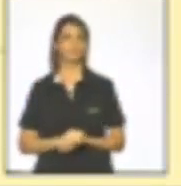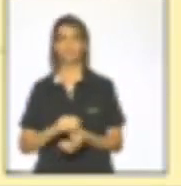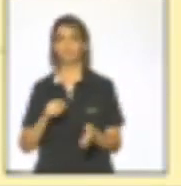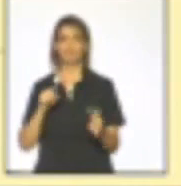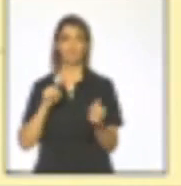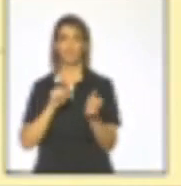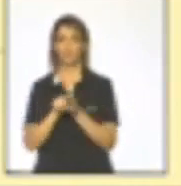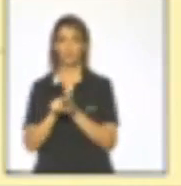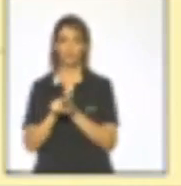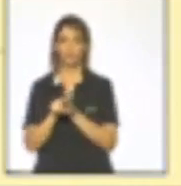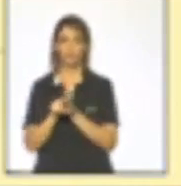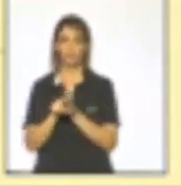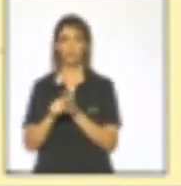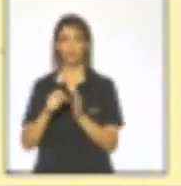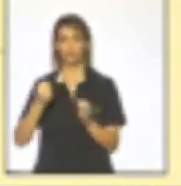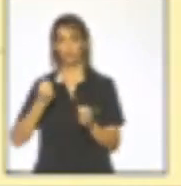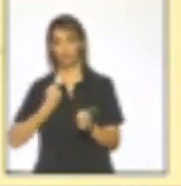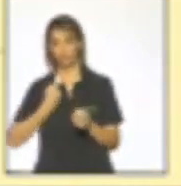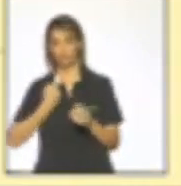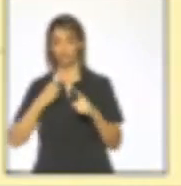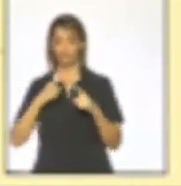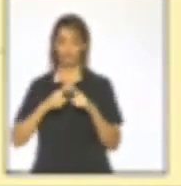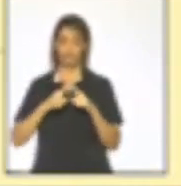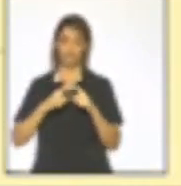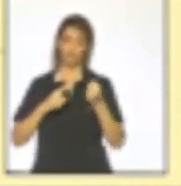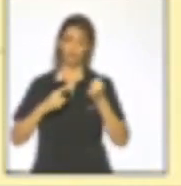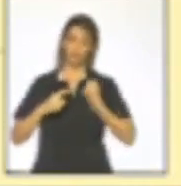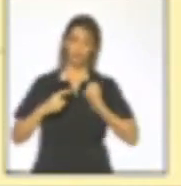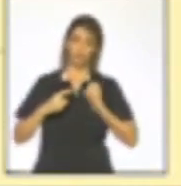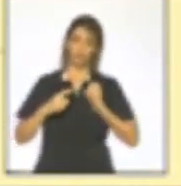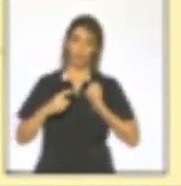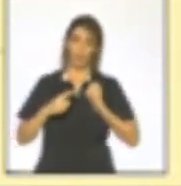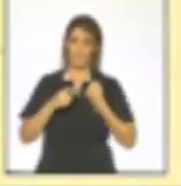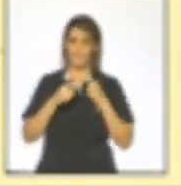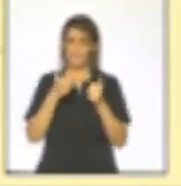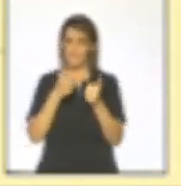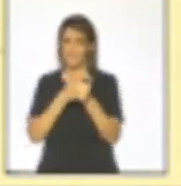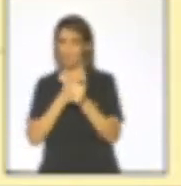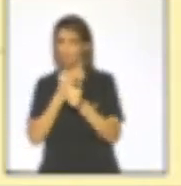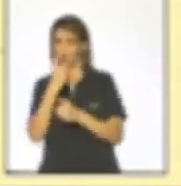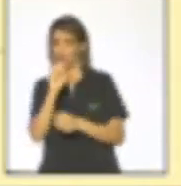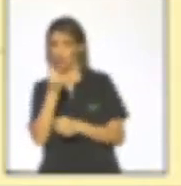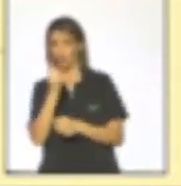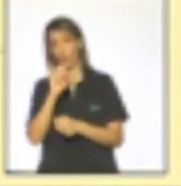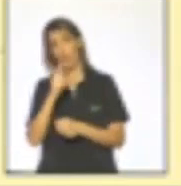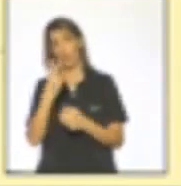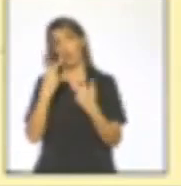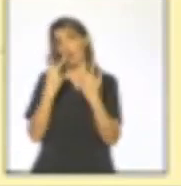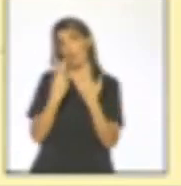Pergunta, que número vezes ele mesmo que chega perto do 18 ou dá 18?